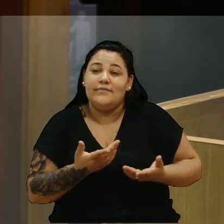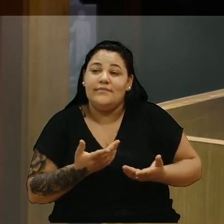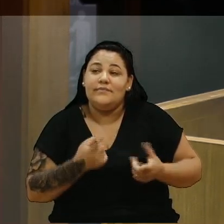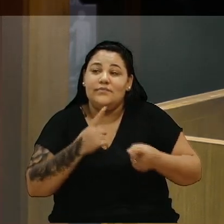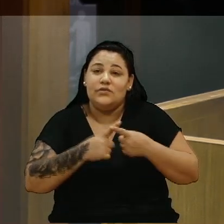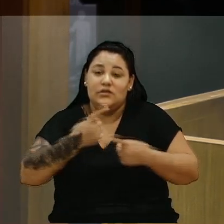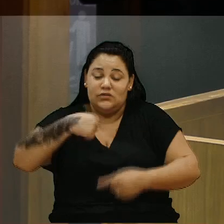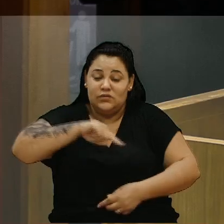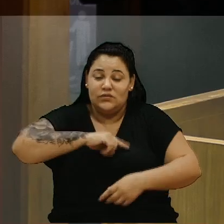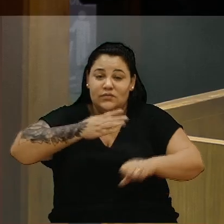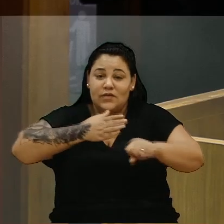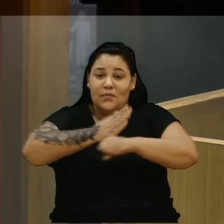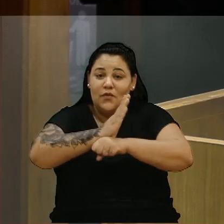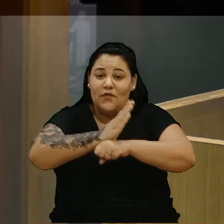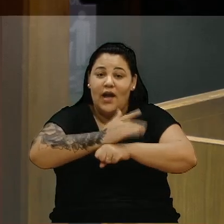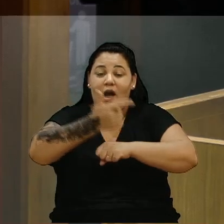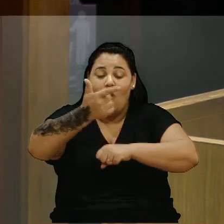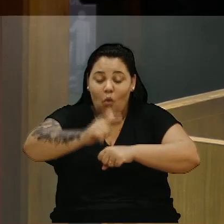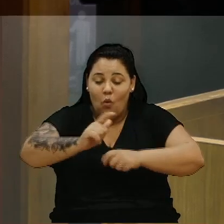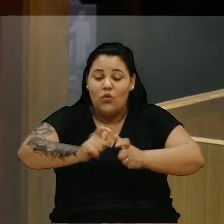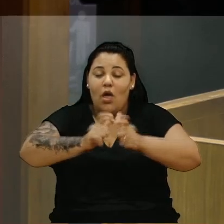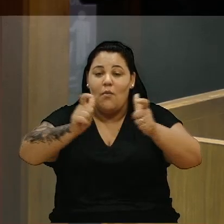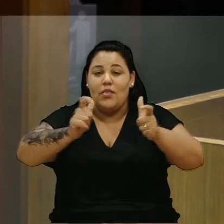vamos aprovar mais um subsídio.